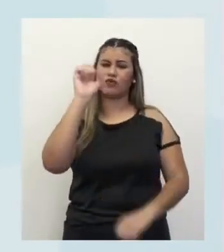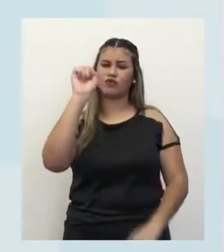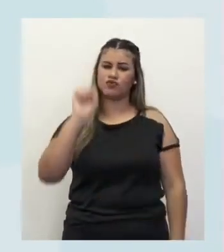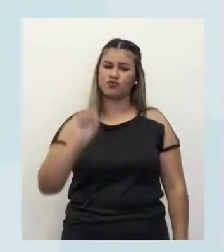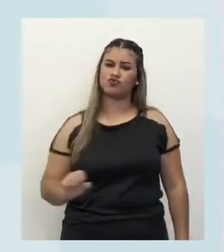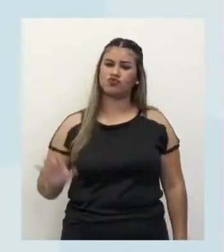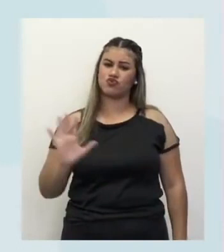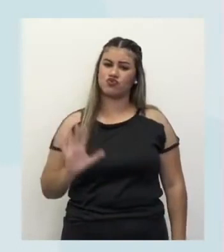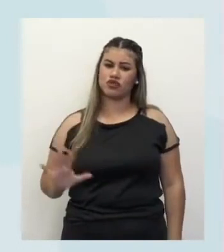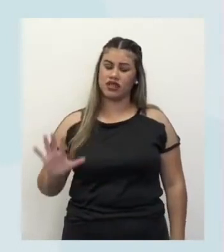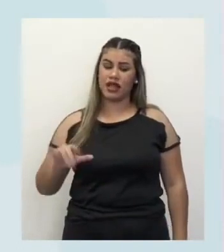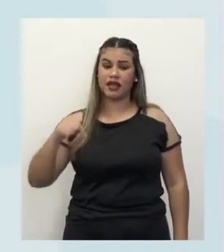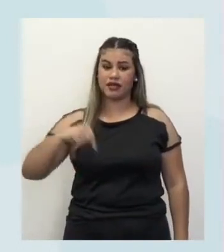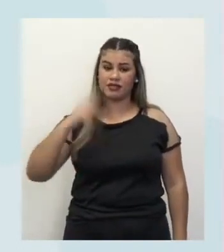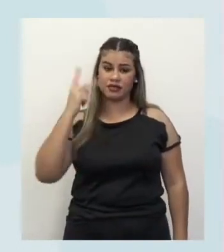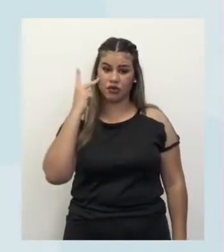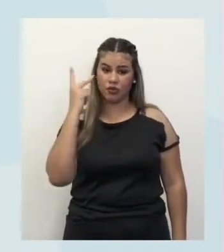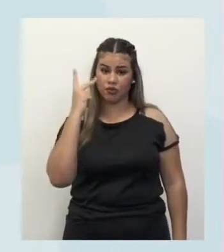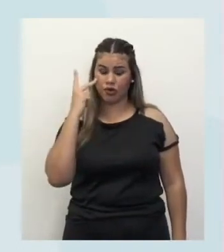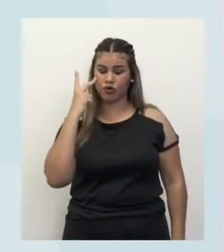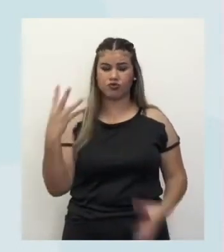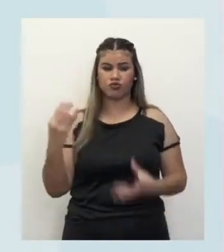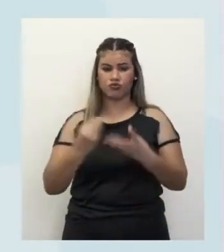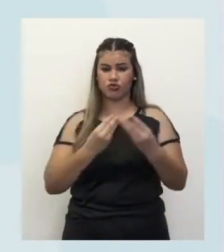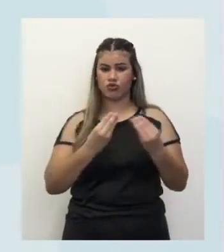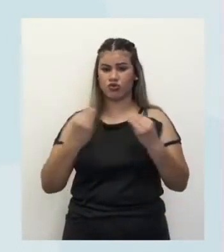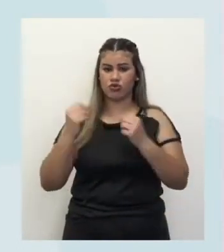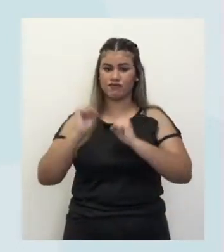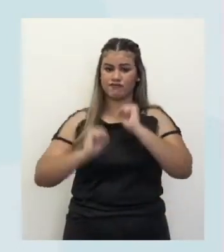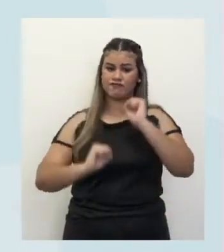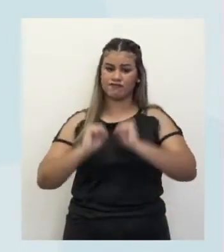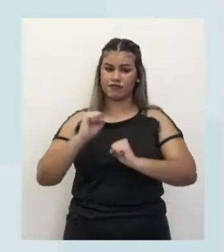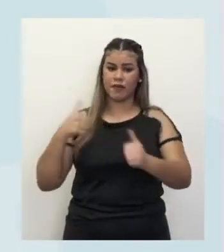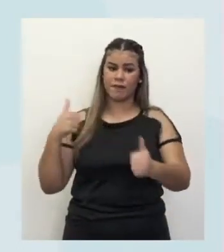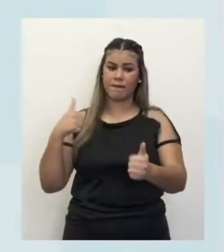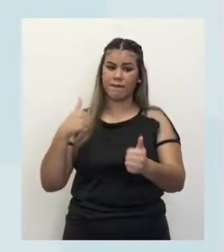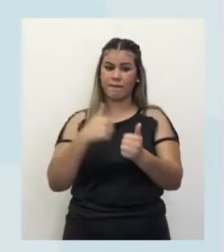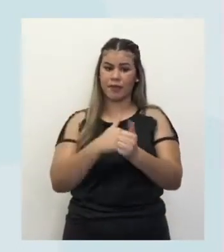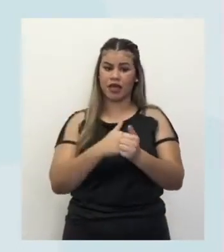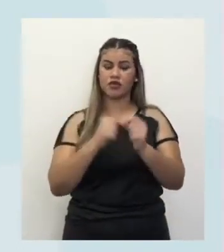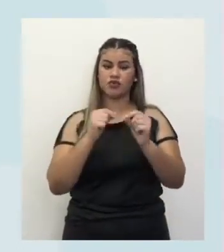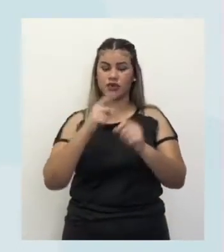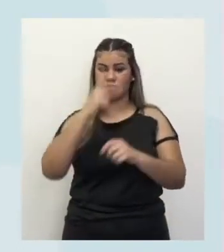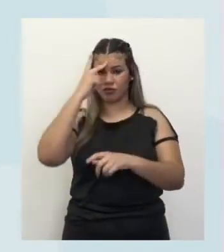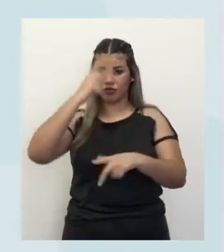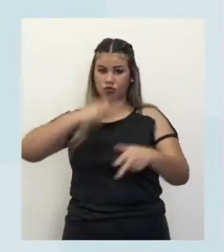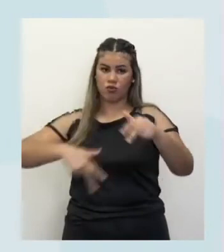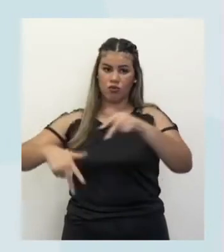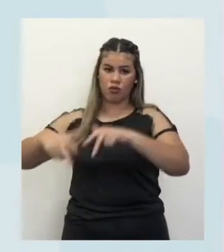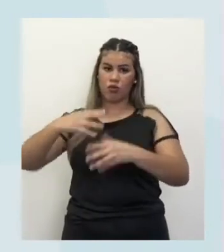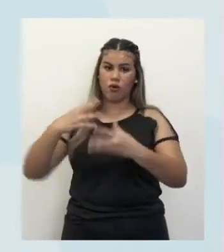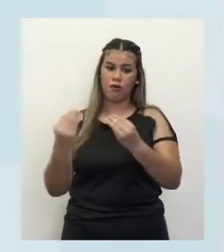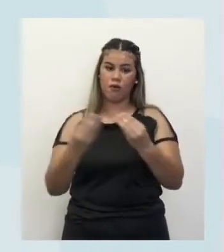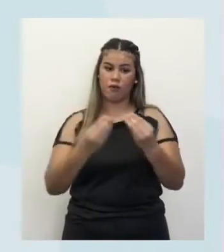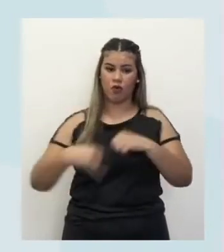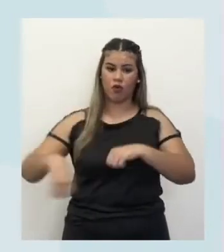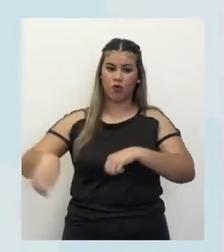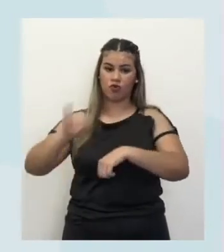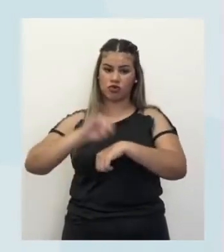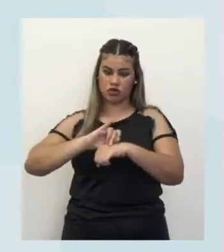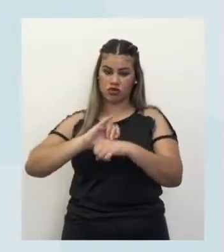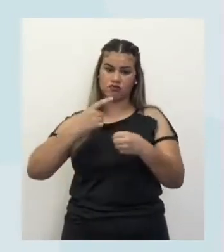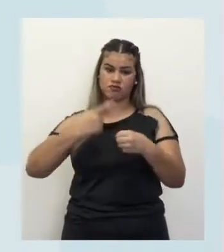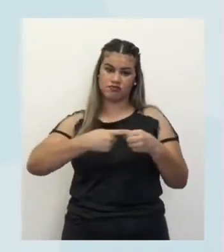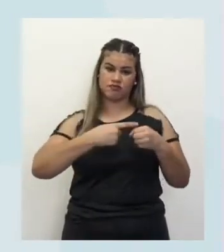São Paulo, ou seja, muitas indústrias se instalando próximo às grandes aglomerações, né, aos centros